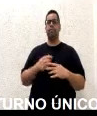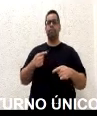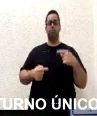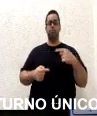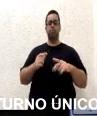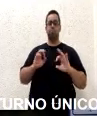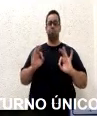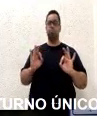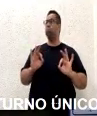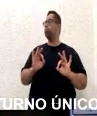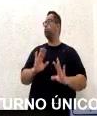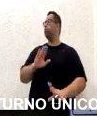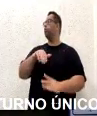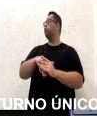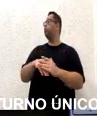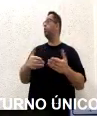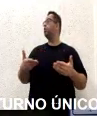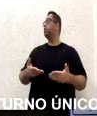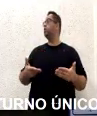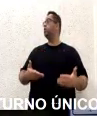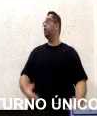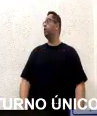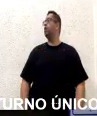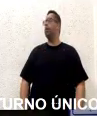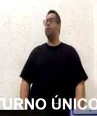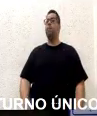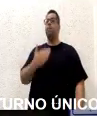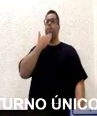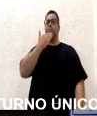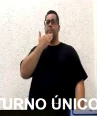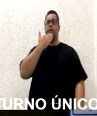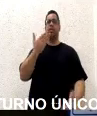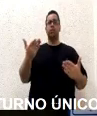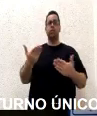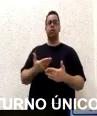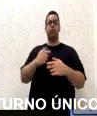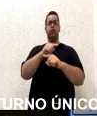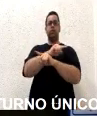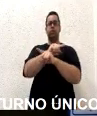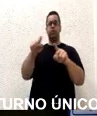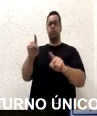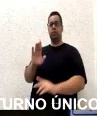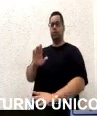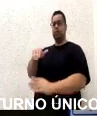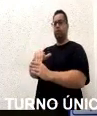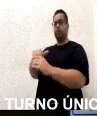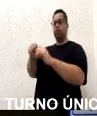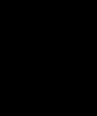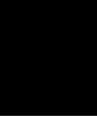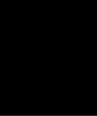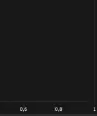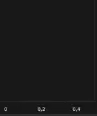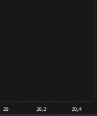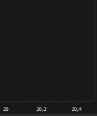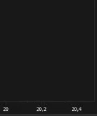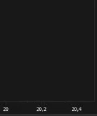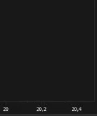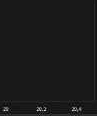está em votação. Solicito que os vereadores façam a votação pelo sistema. O projeto...